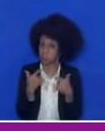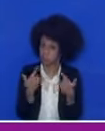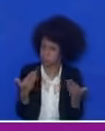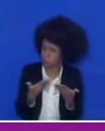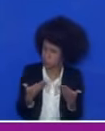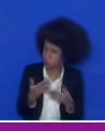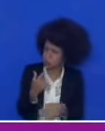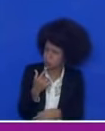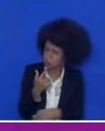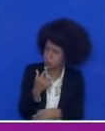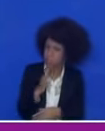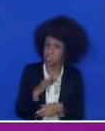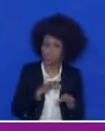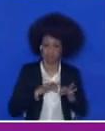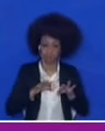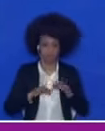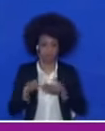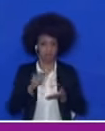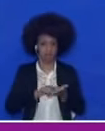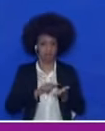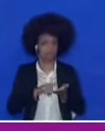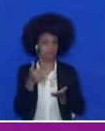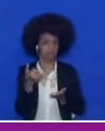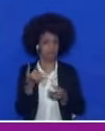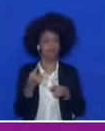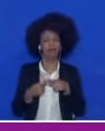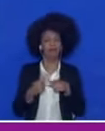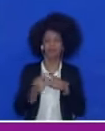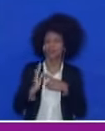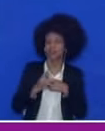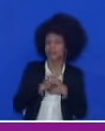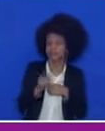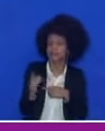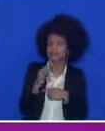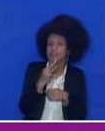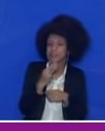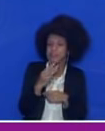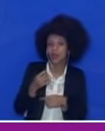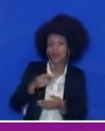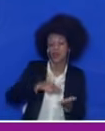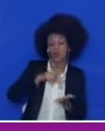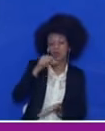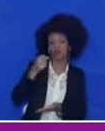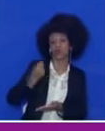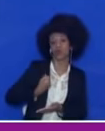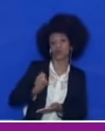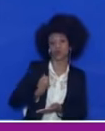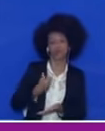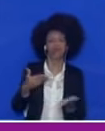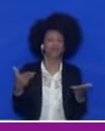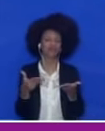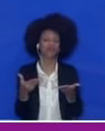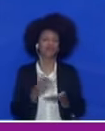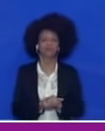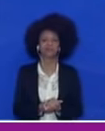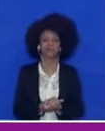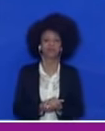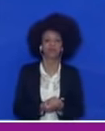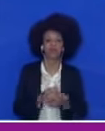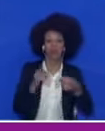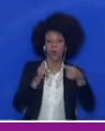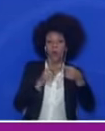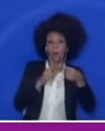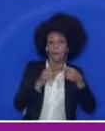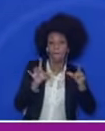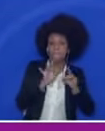com sorte? Já se prepara aí com suas apostas em mãos, porque já você vai conhecer os números premiados da Loto Fácil de hoje. O nosso Globo